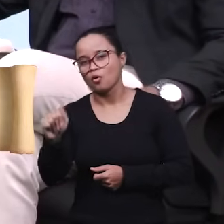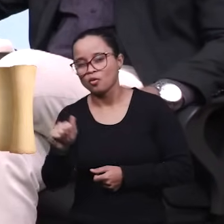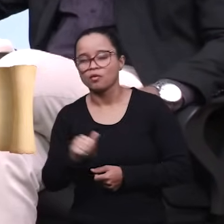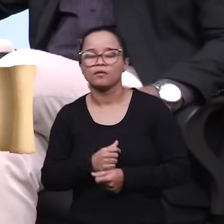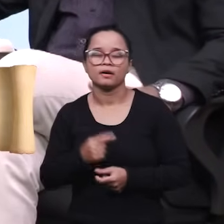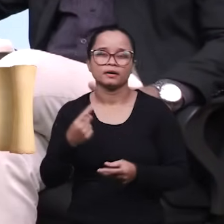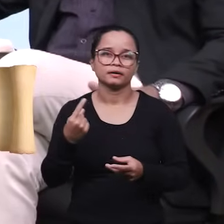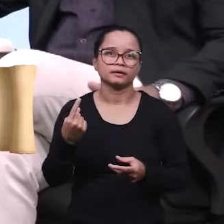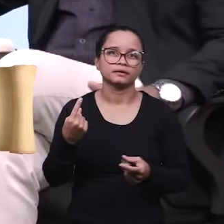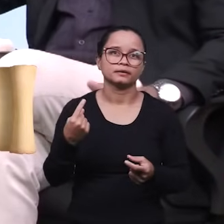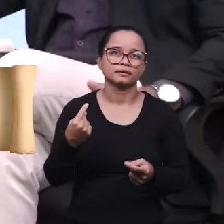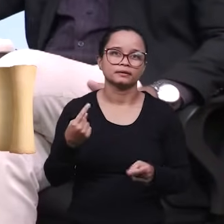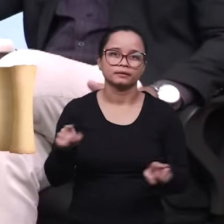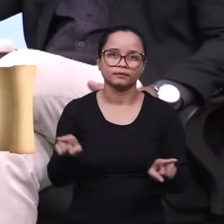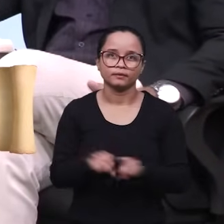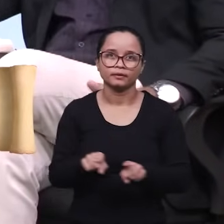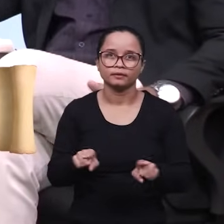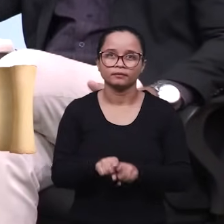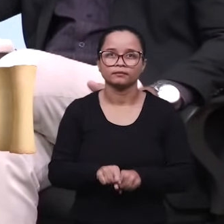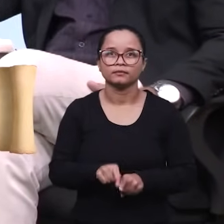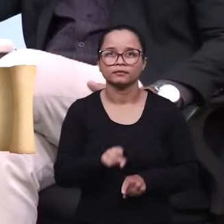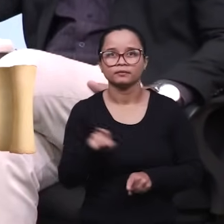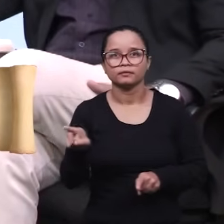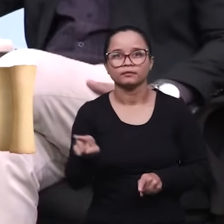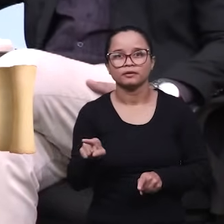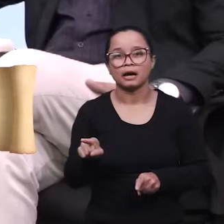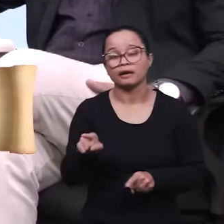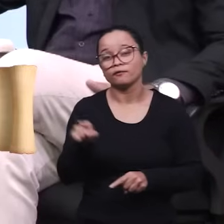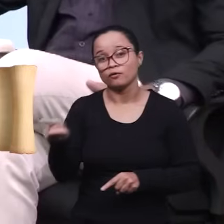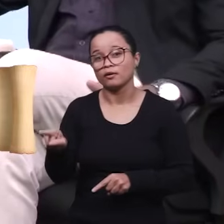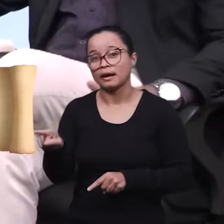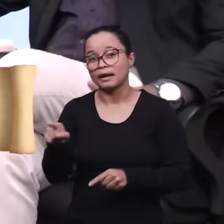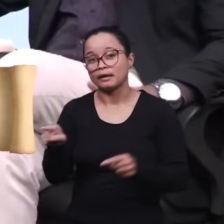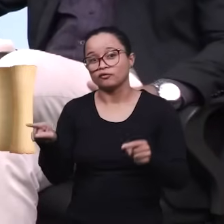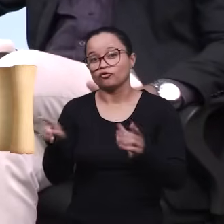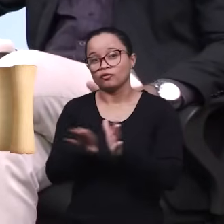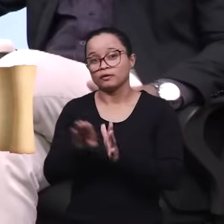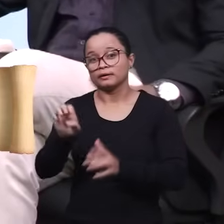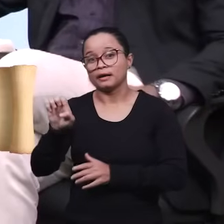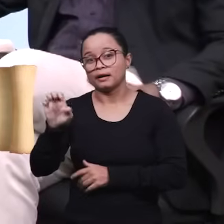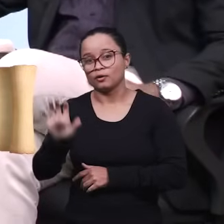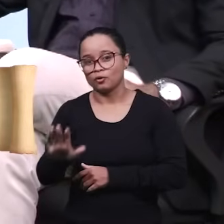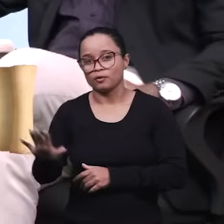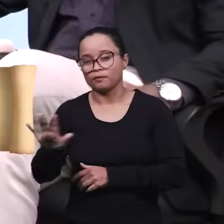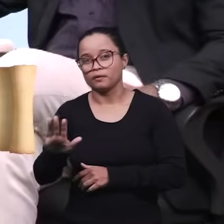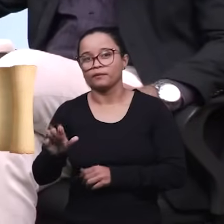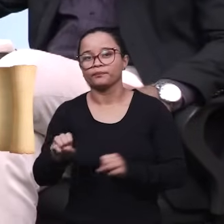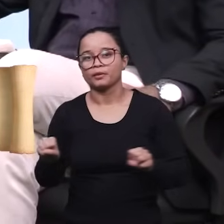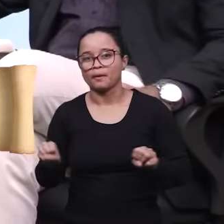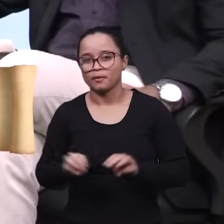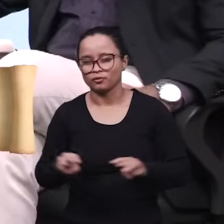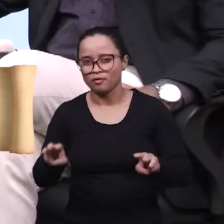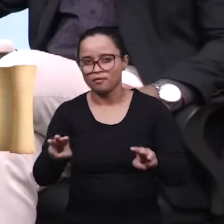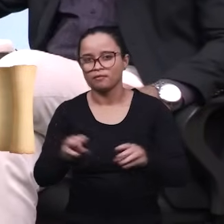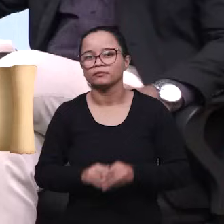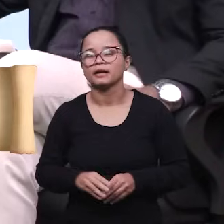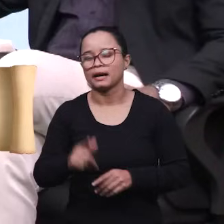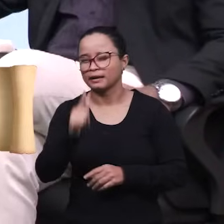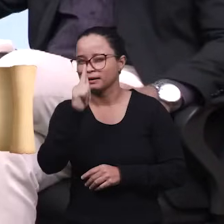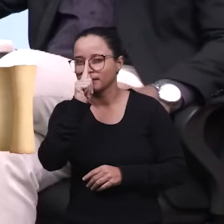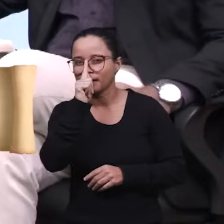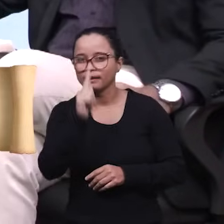passou pela primeira vez para o lado europeu, Macedônia, Grécia,